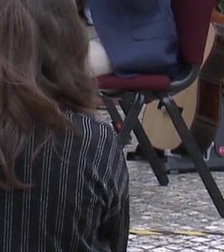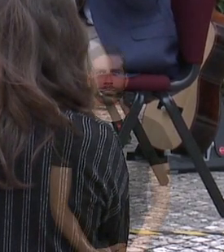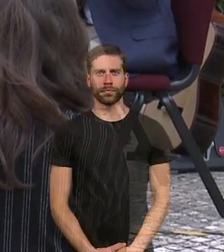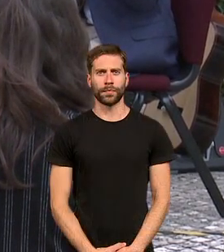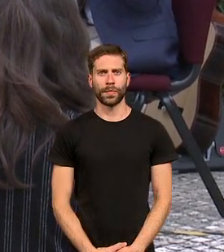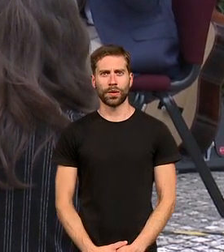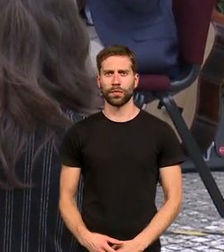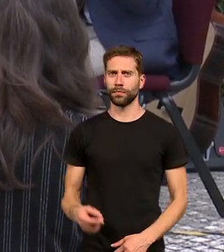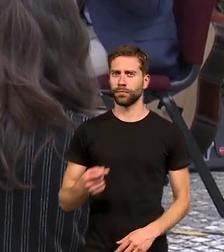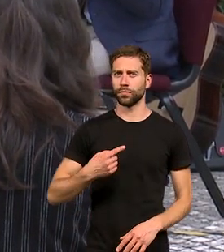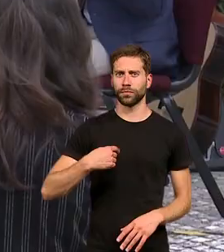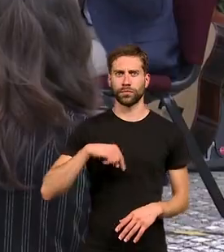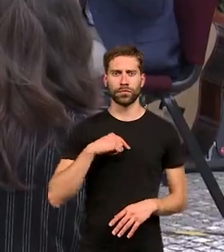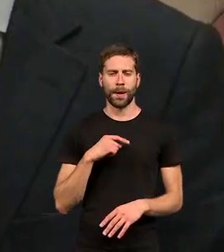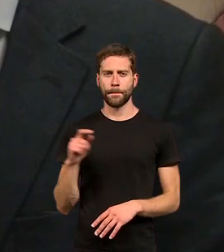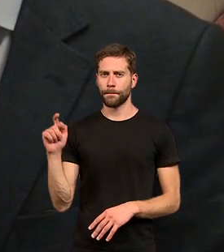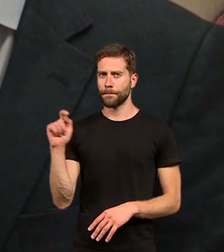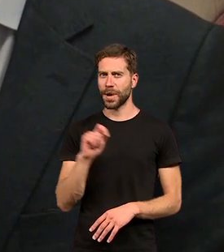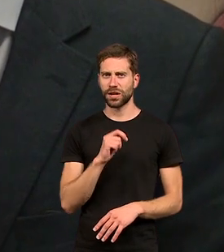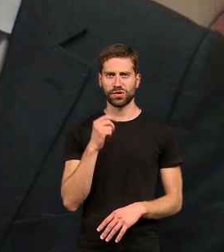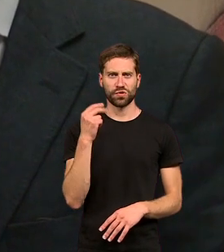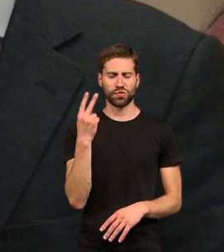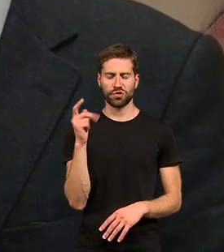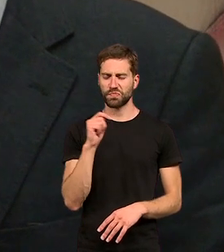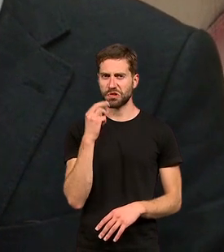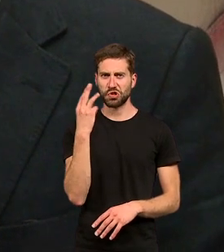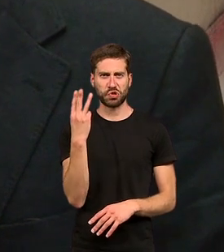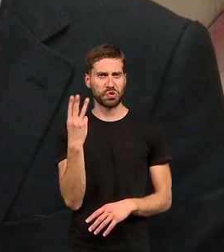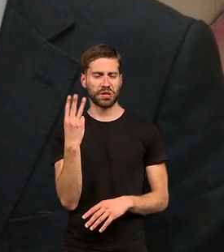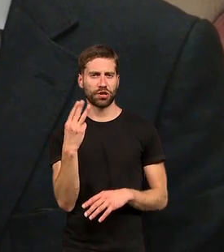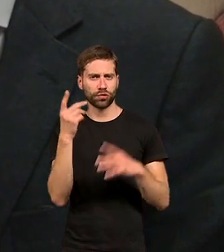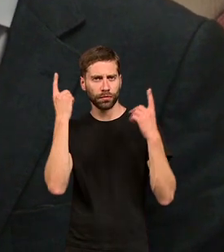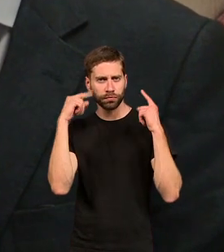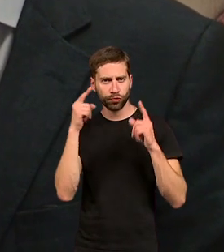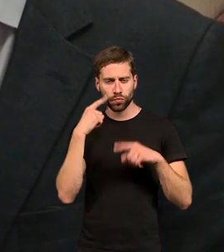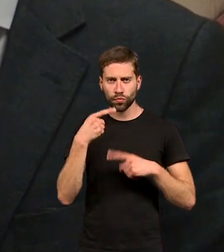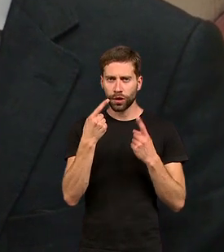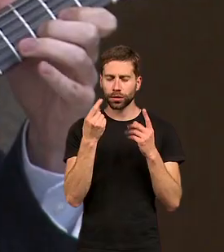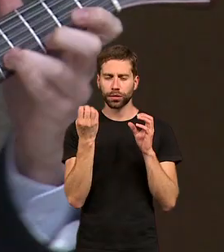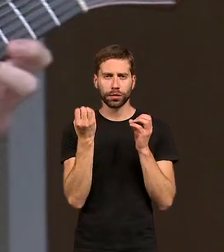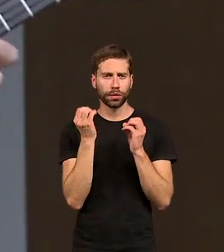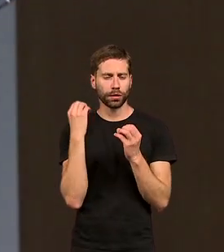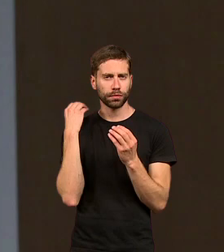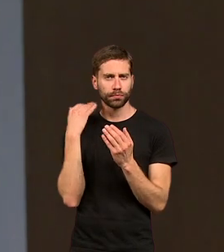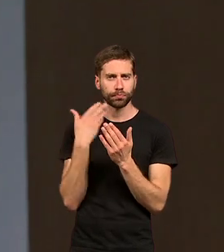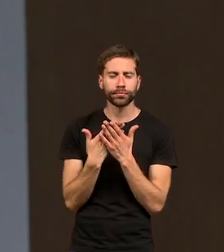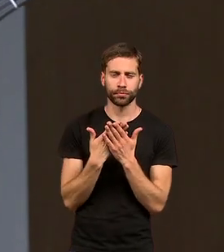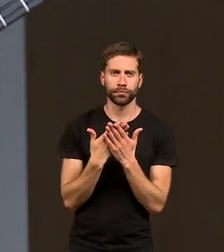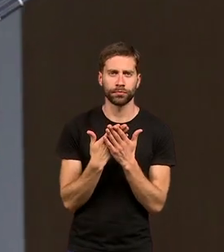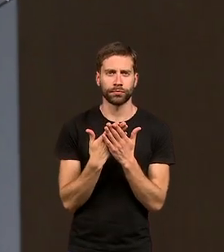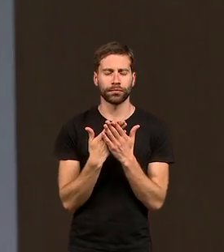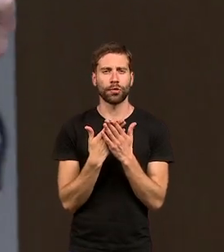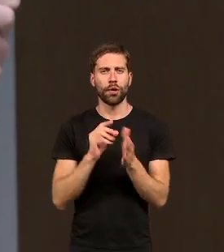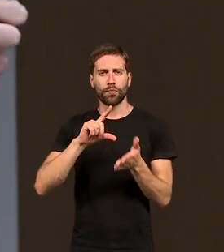Não tocámos para um público há 2 meses, 3 meses, curioso. Sim, foi algum tempo. Este projeto surgiu